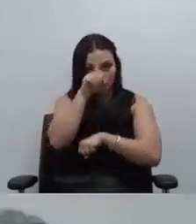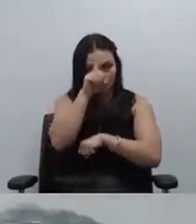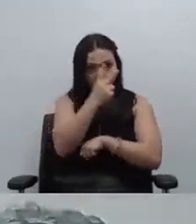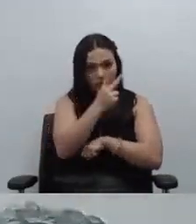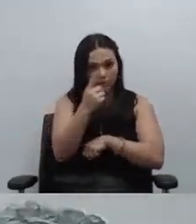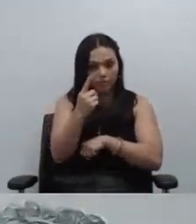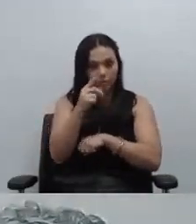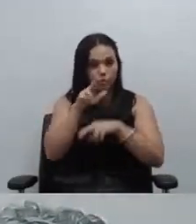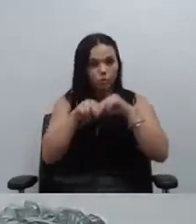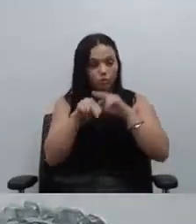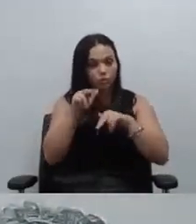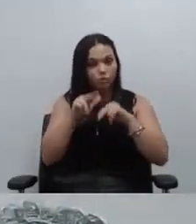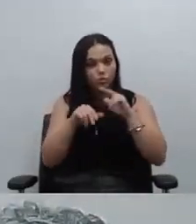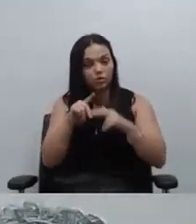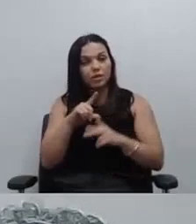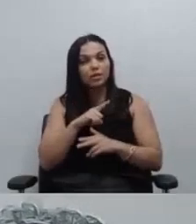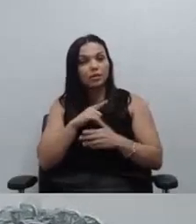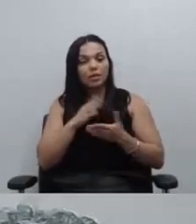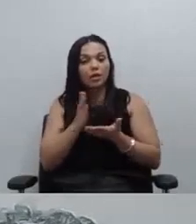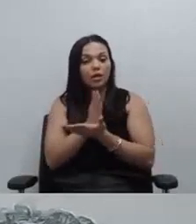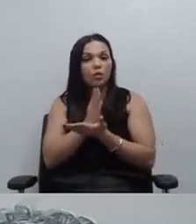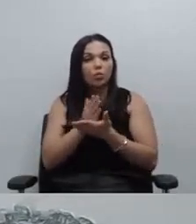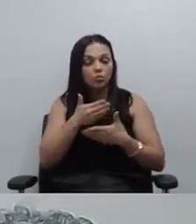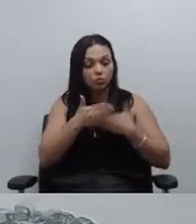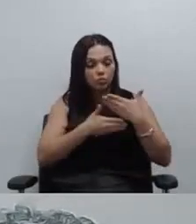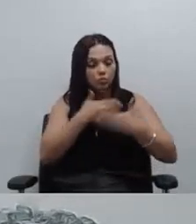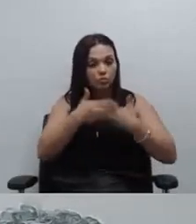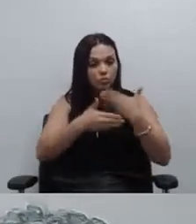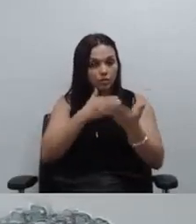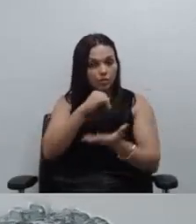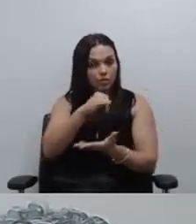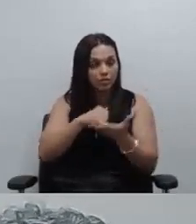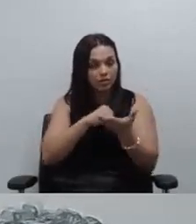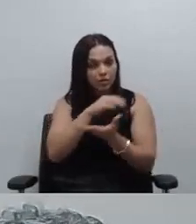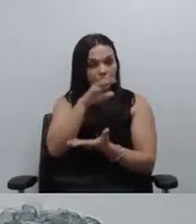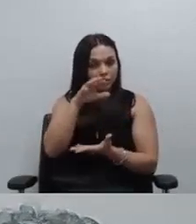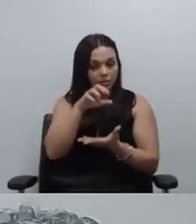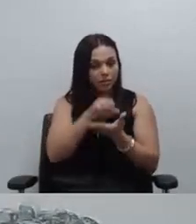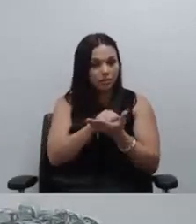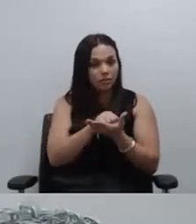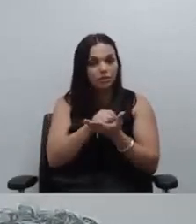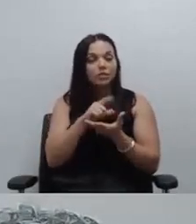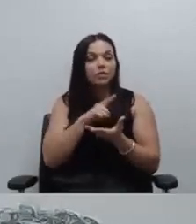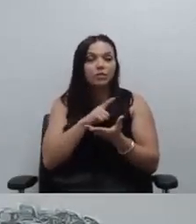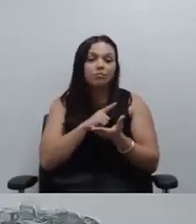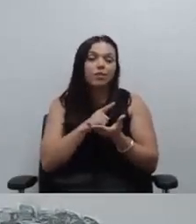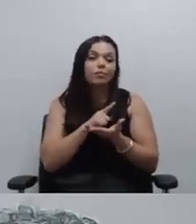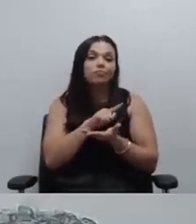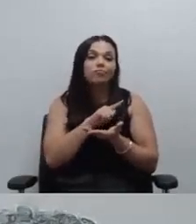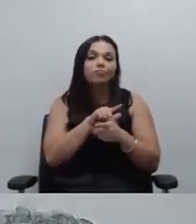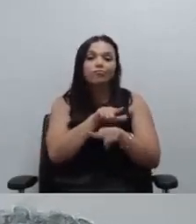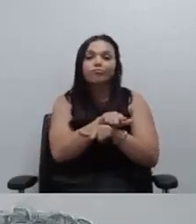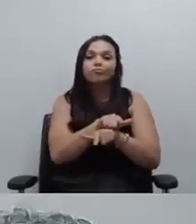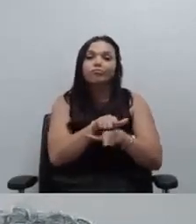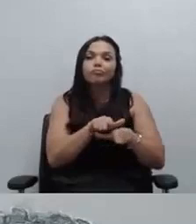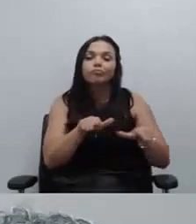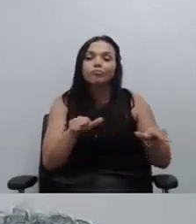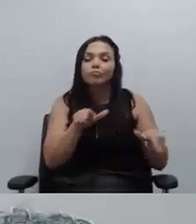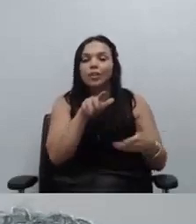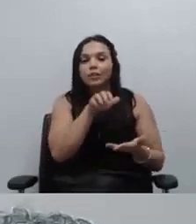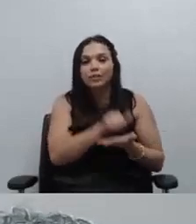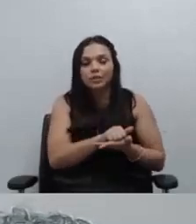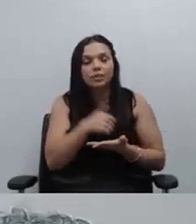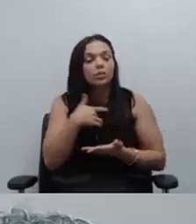alguns processos de núcleo especializado para inscrição de integrantes têm retornado desertos de inscrição. Não sei como